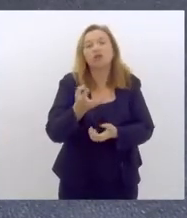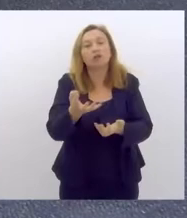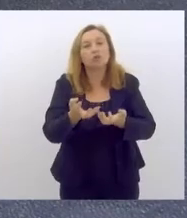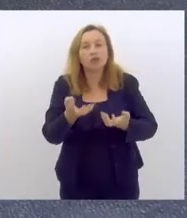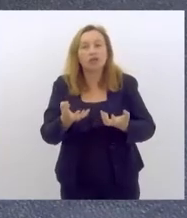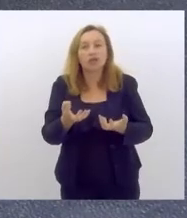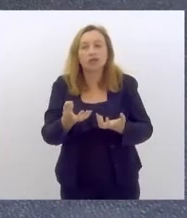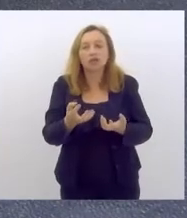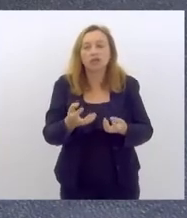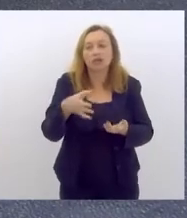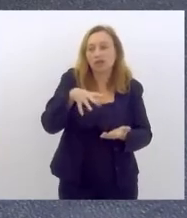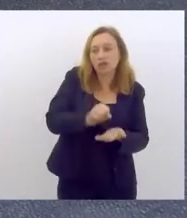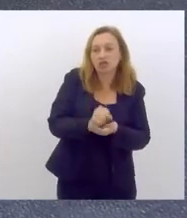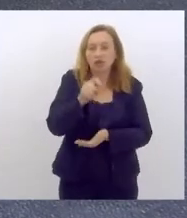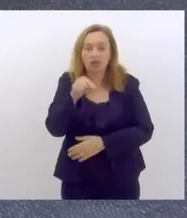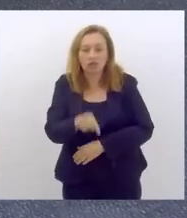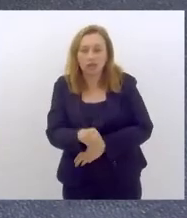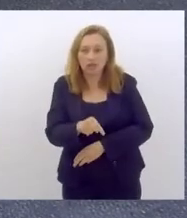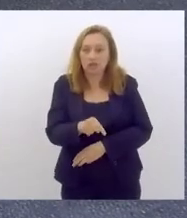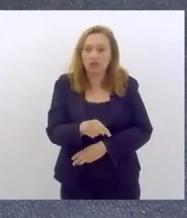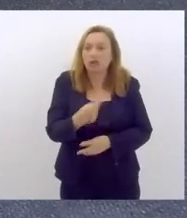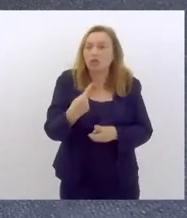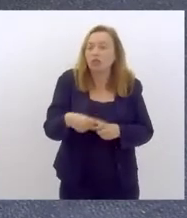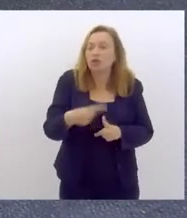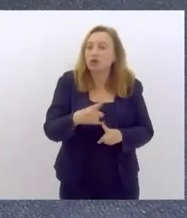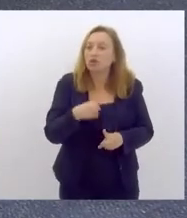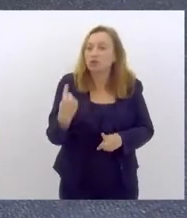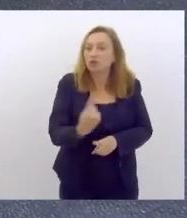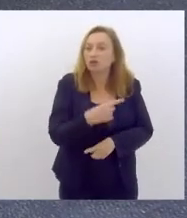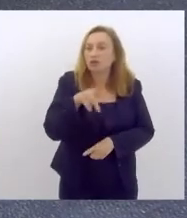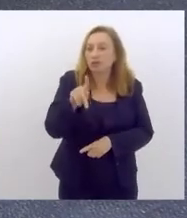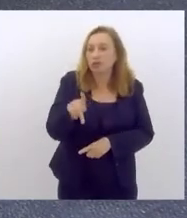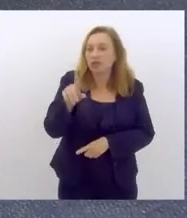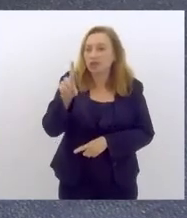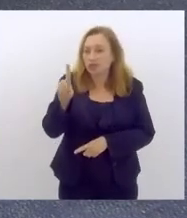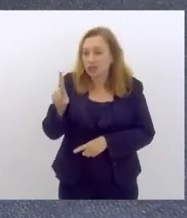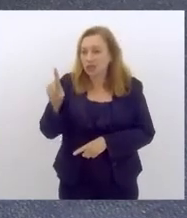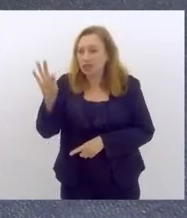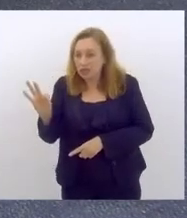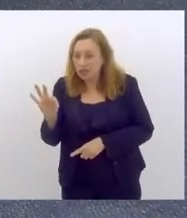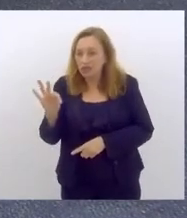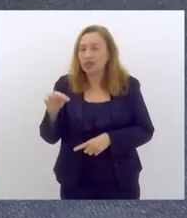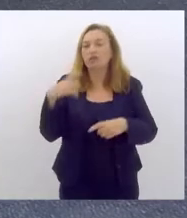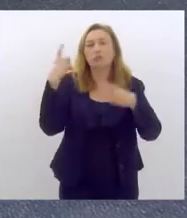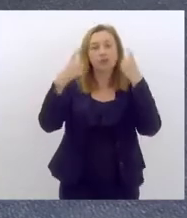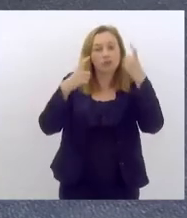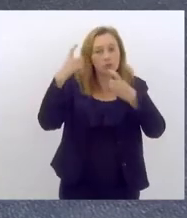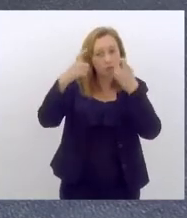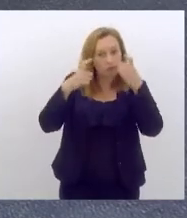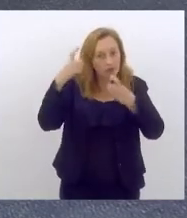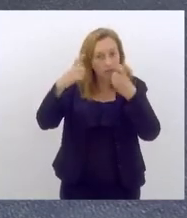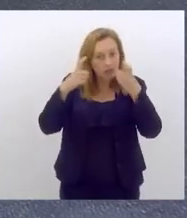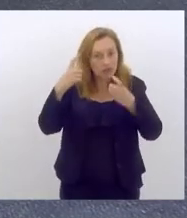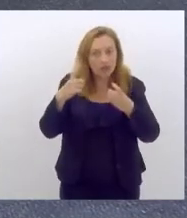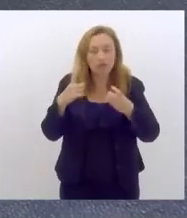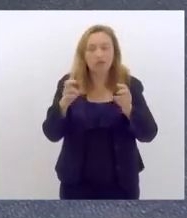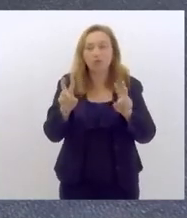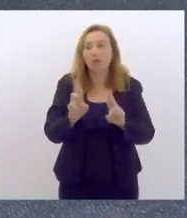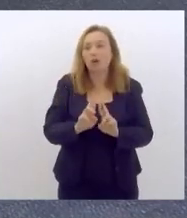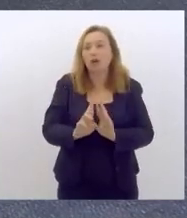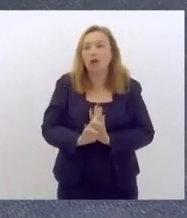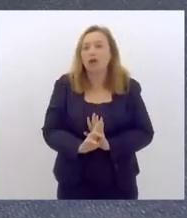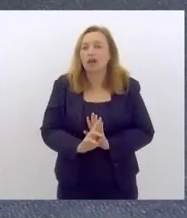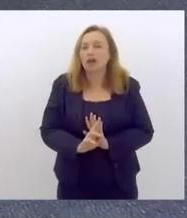queria fazer um registro aqui, porque nós do PDT temos essa preocupação no que se refere